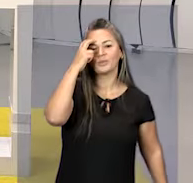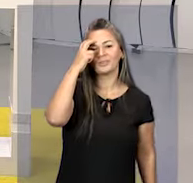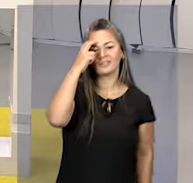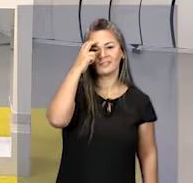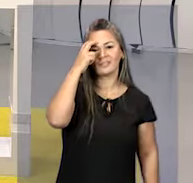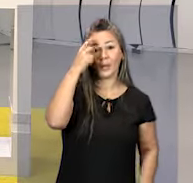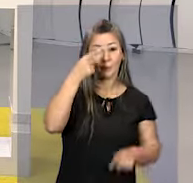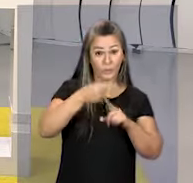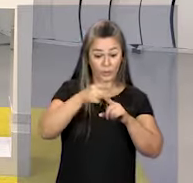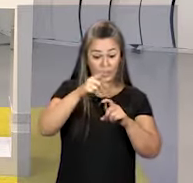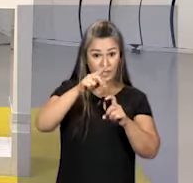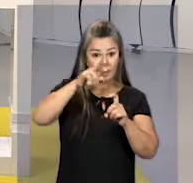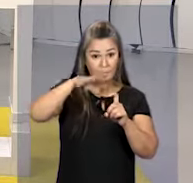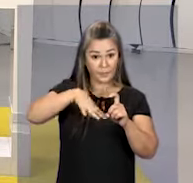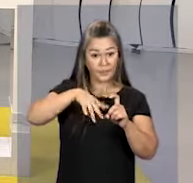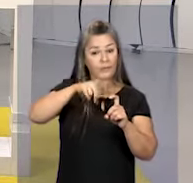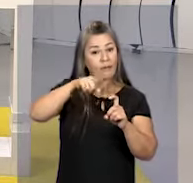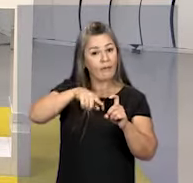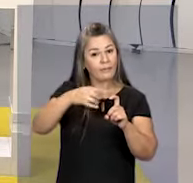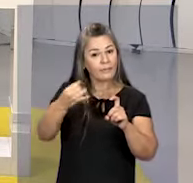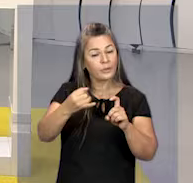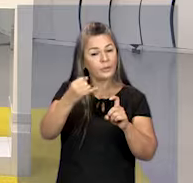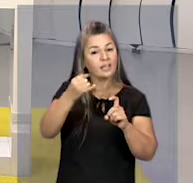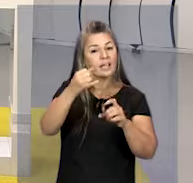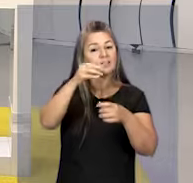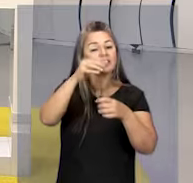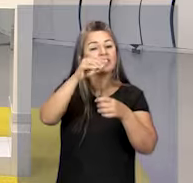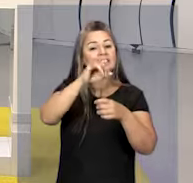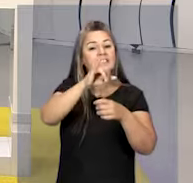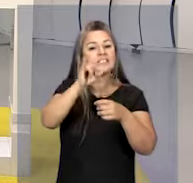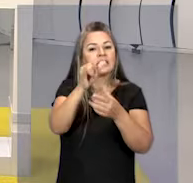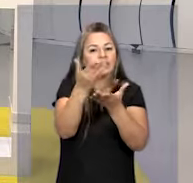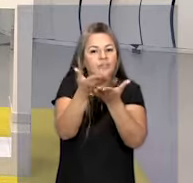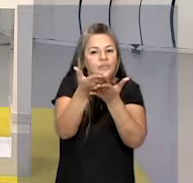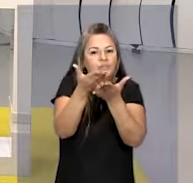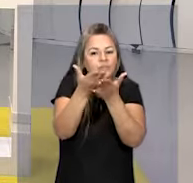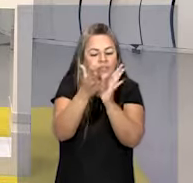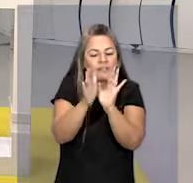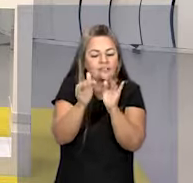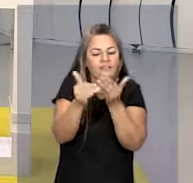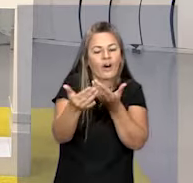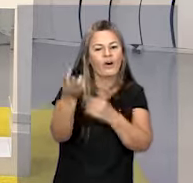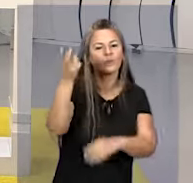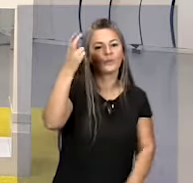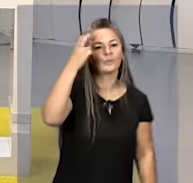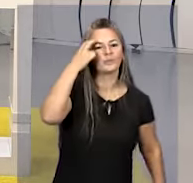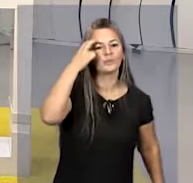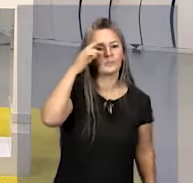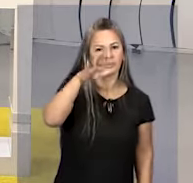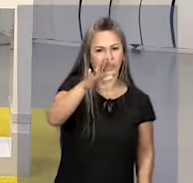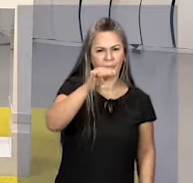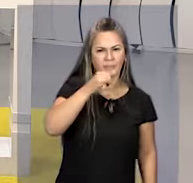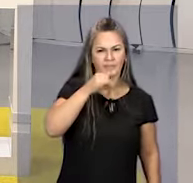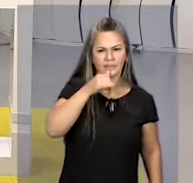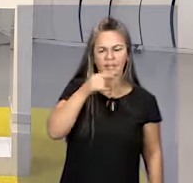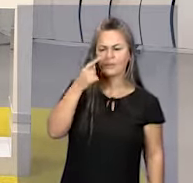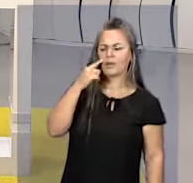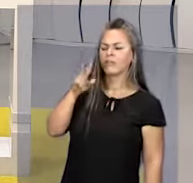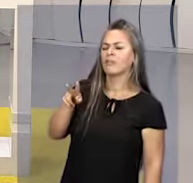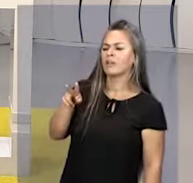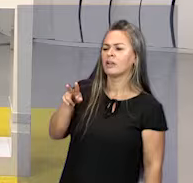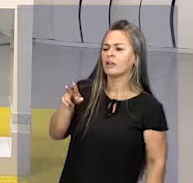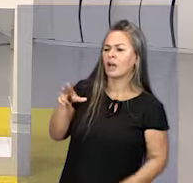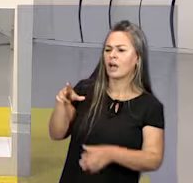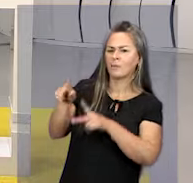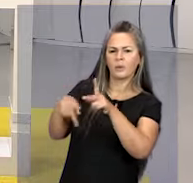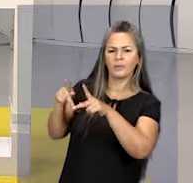uma cultura, gente. Não tem como eu pegar um mito de um povo que não tem nada a ver comigo e tentar